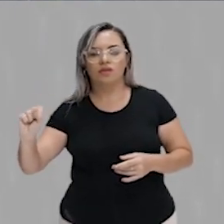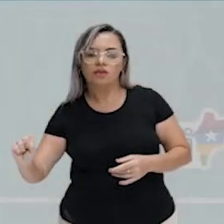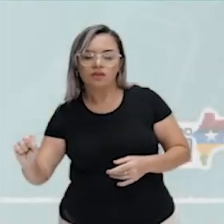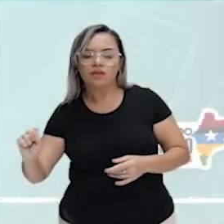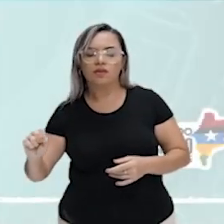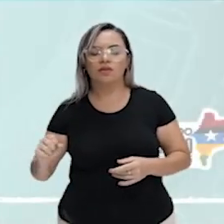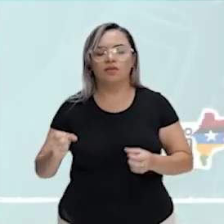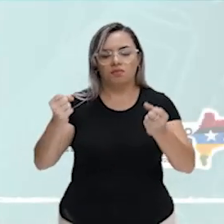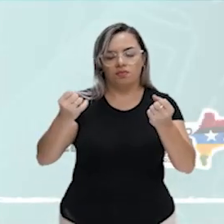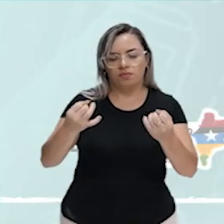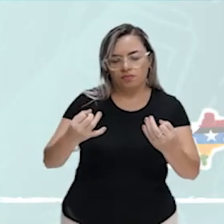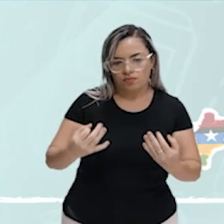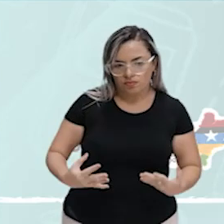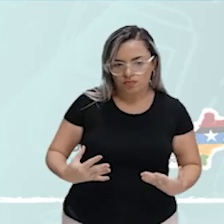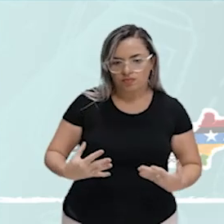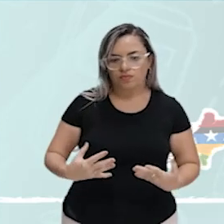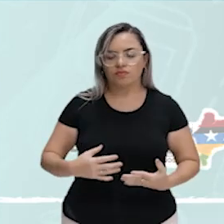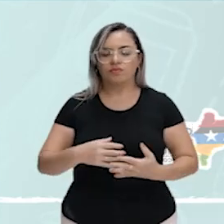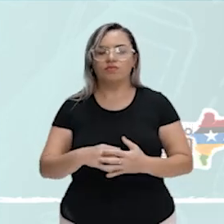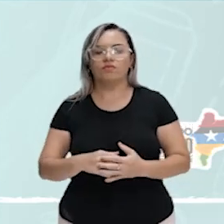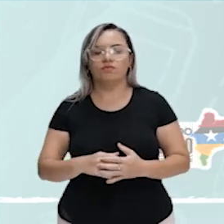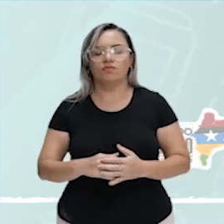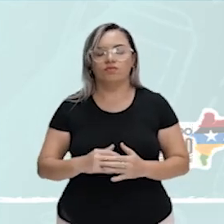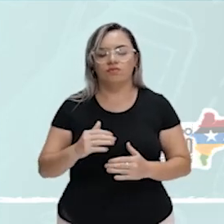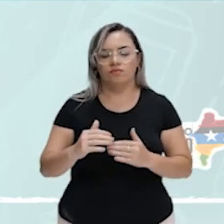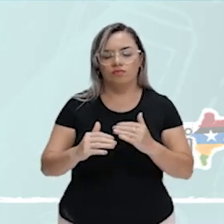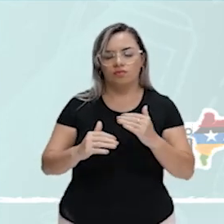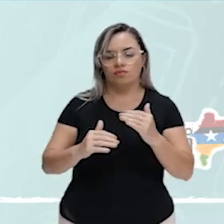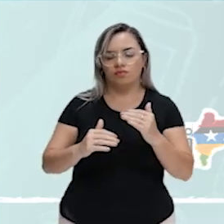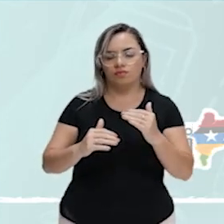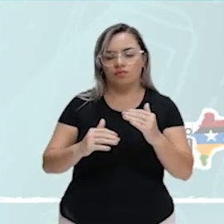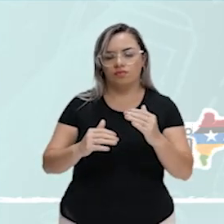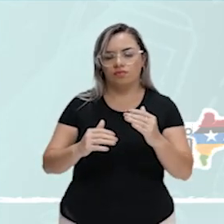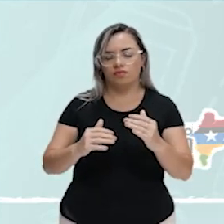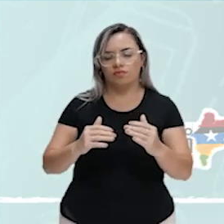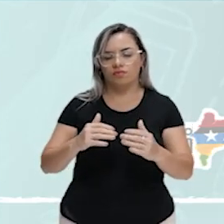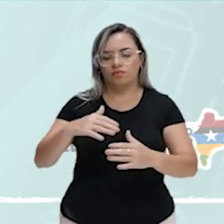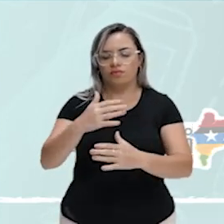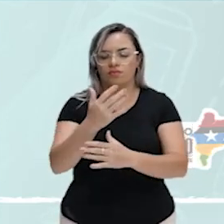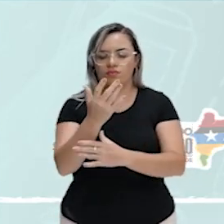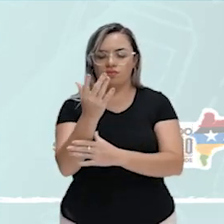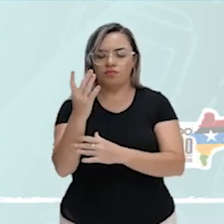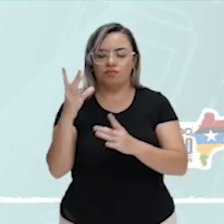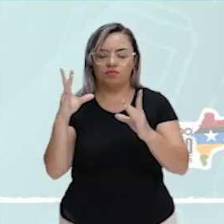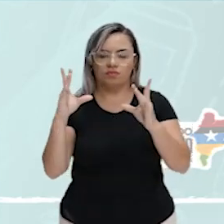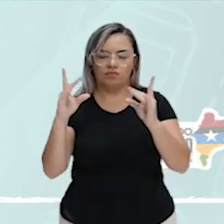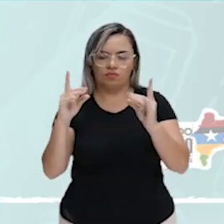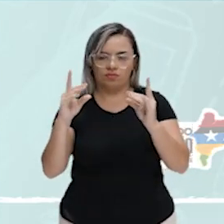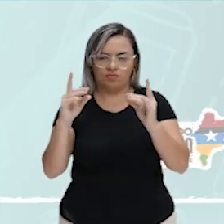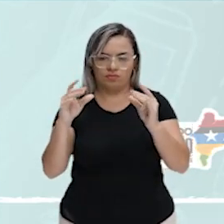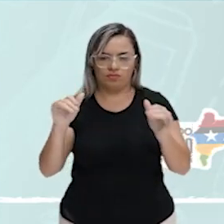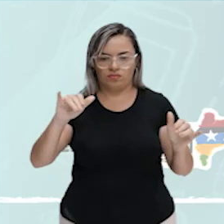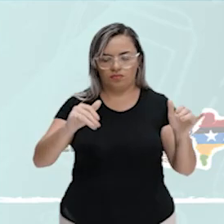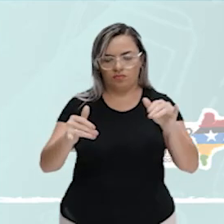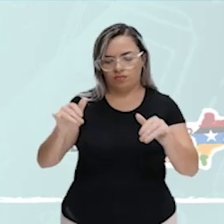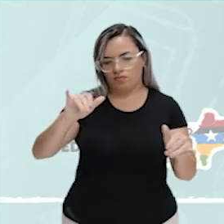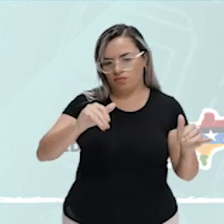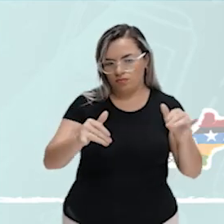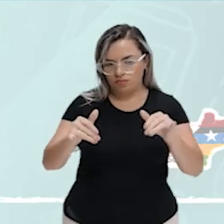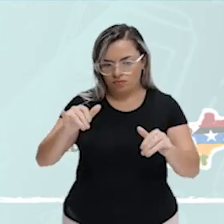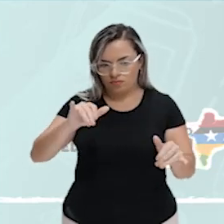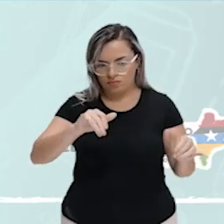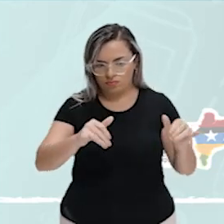que você tenha a possibilidade de produzir tecidos vegetais em laboratórios. Tá? Você joga o